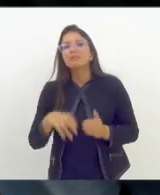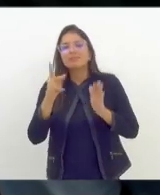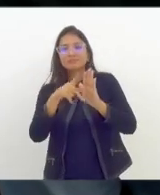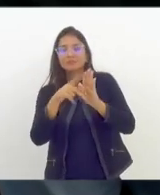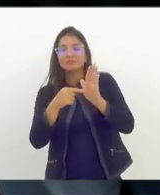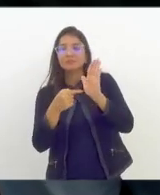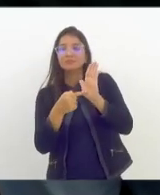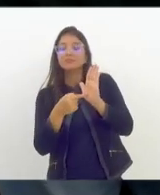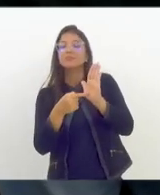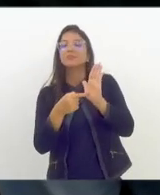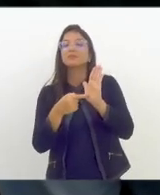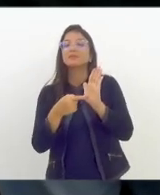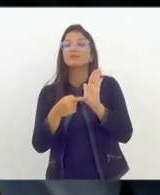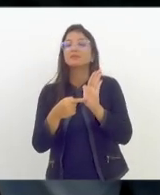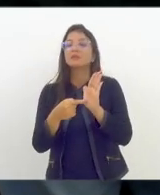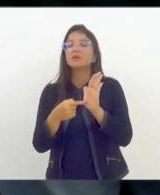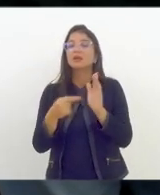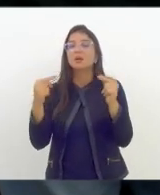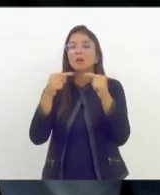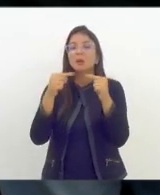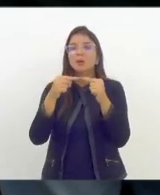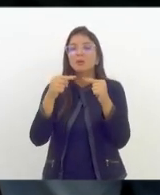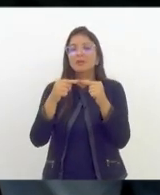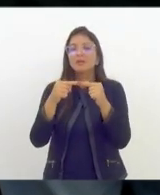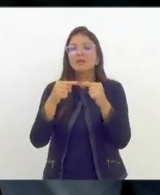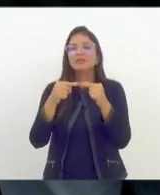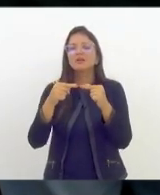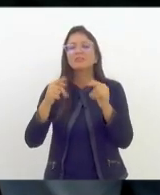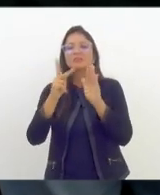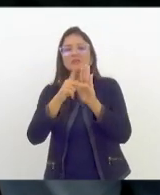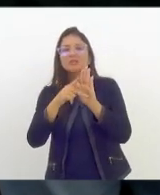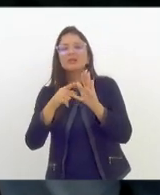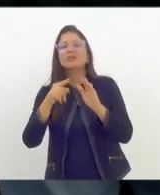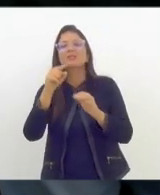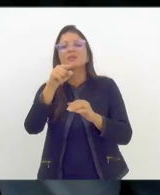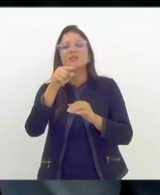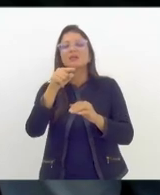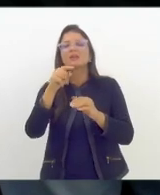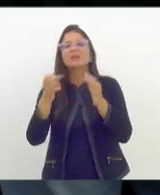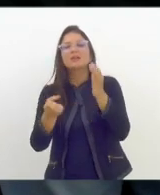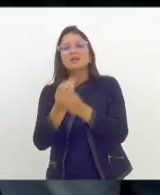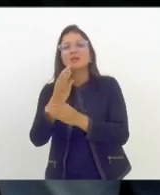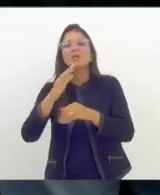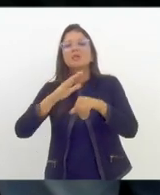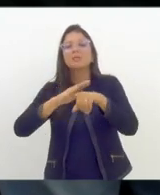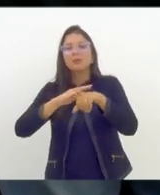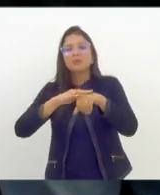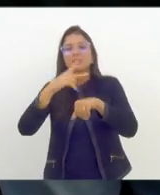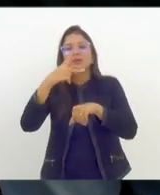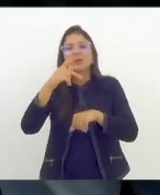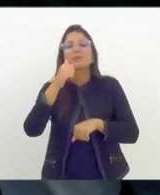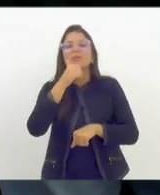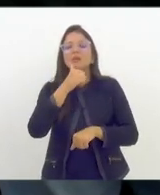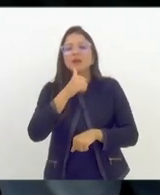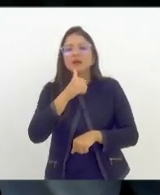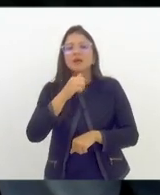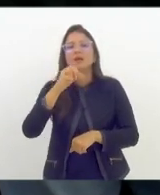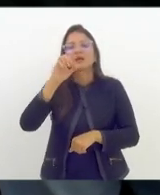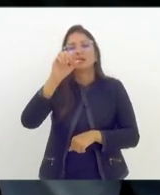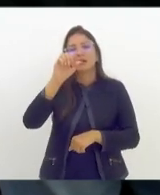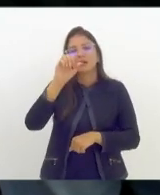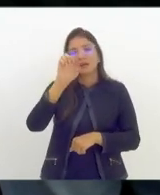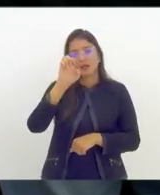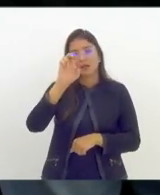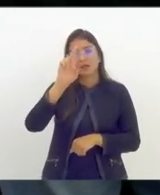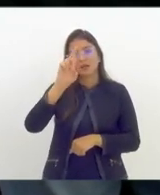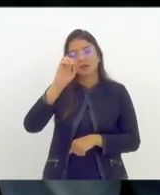era em função do projeto de autoria ainda da nossa saudosíssima Eloneida Studart. Agora,